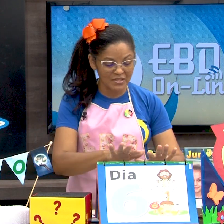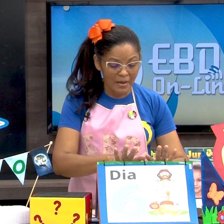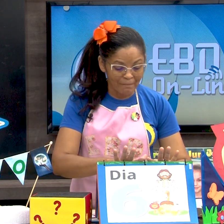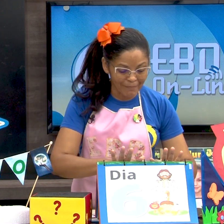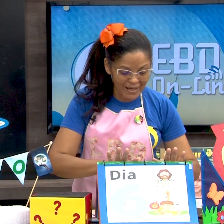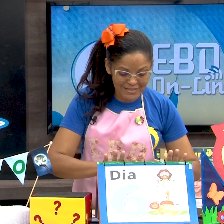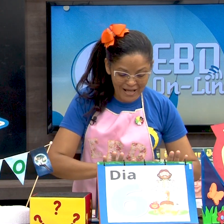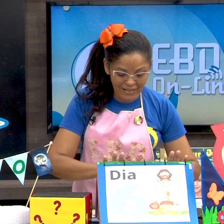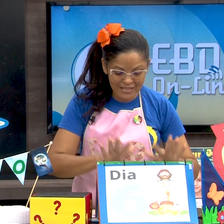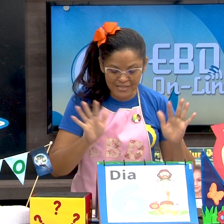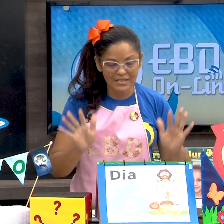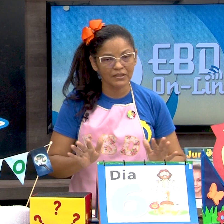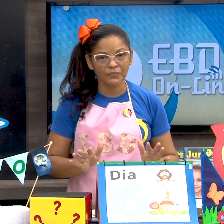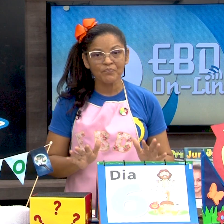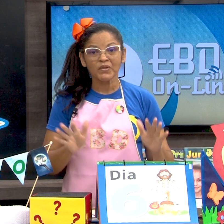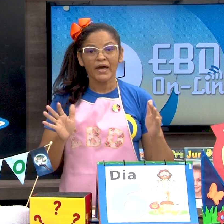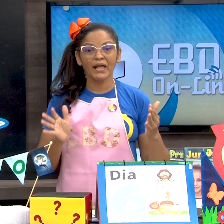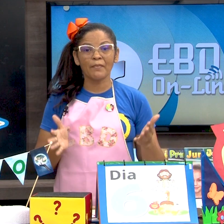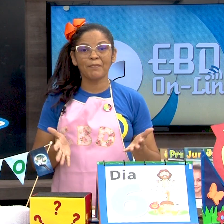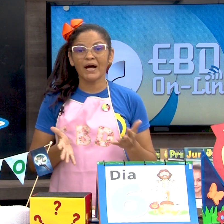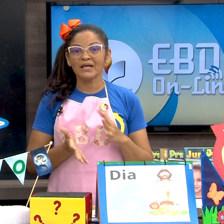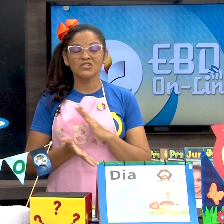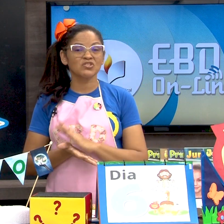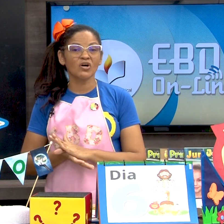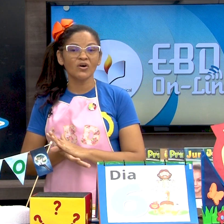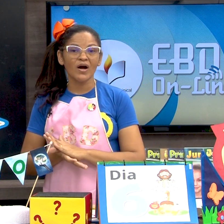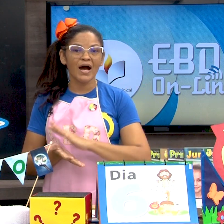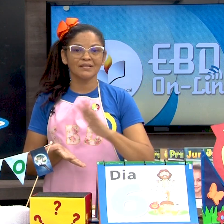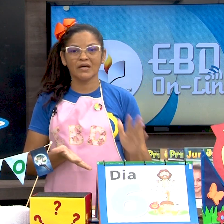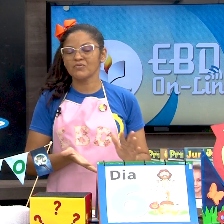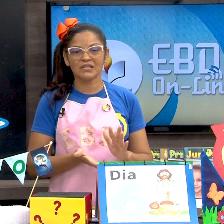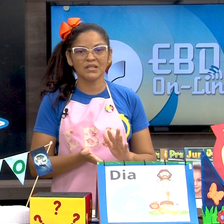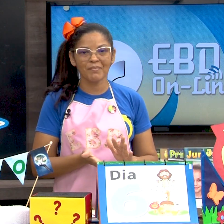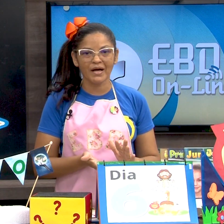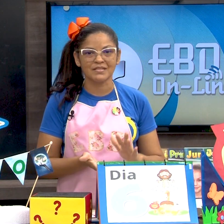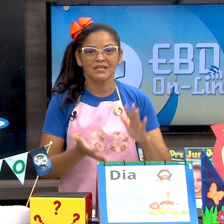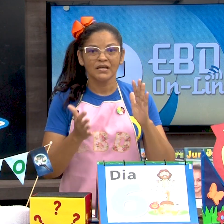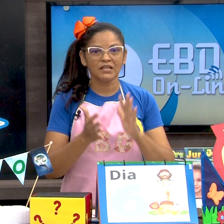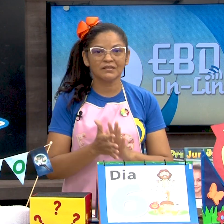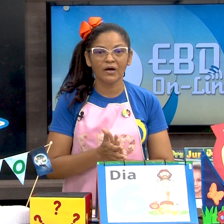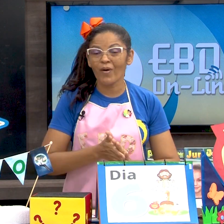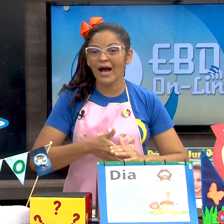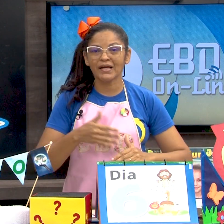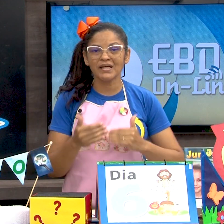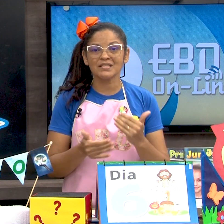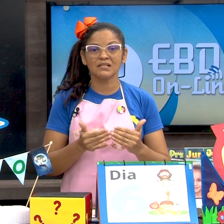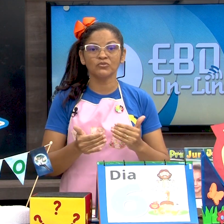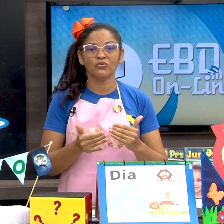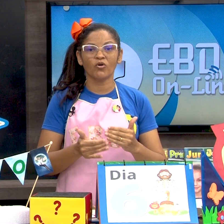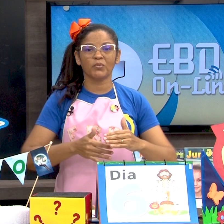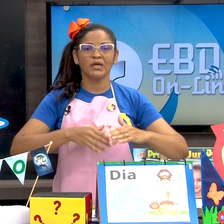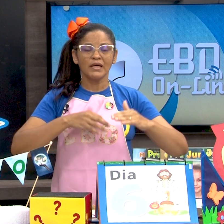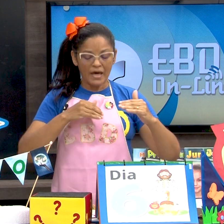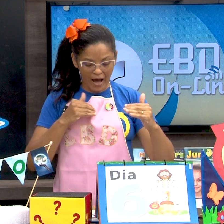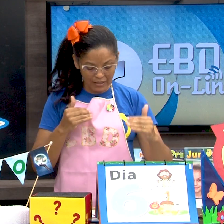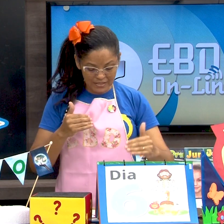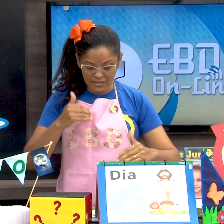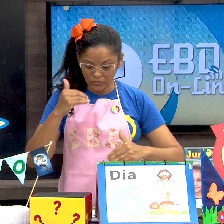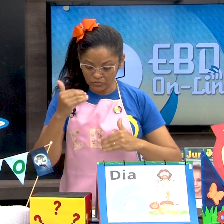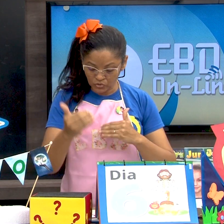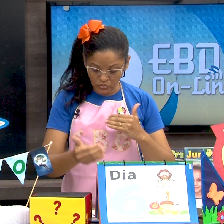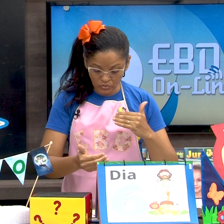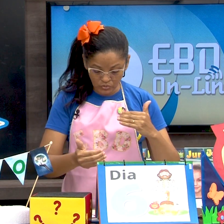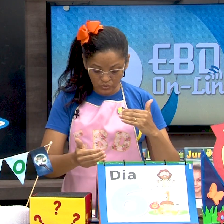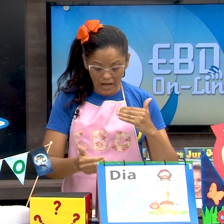Deus mas a lição ela para só até os animais então a criação do homem a